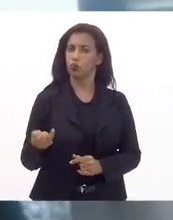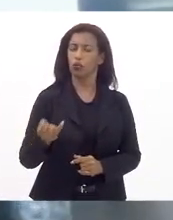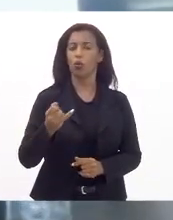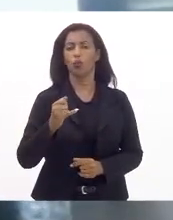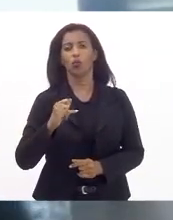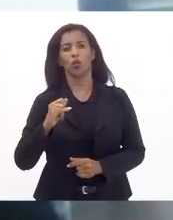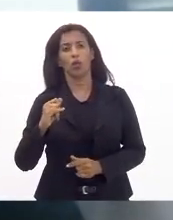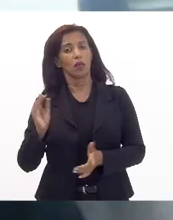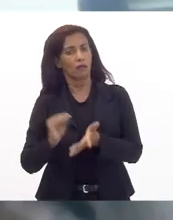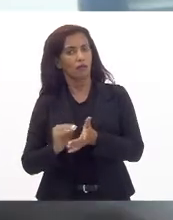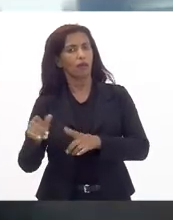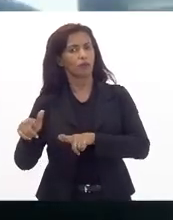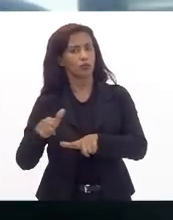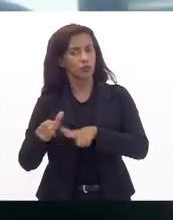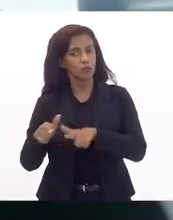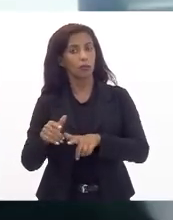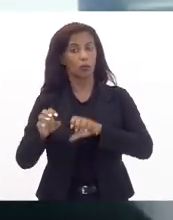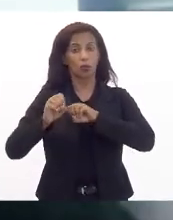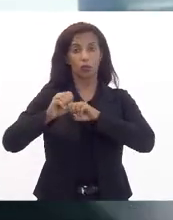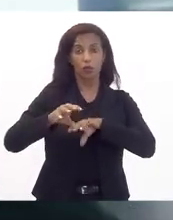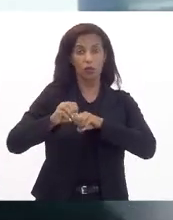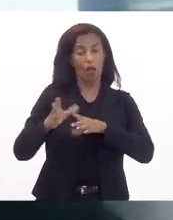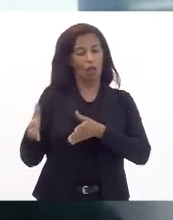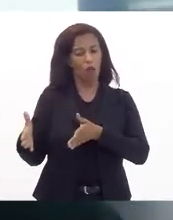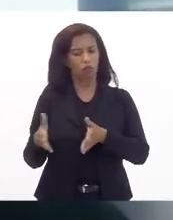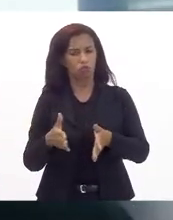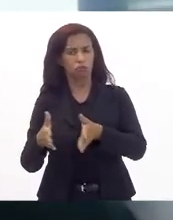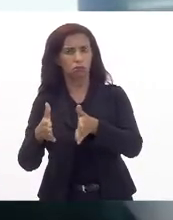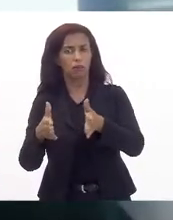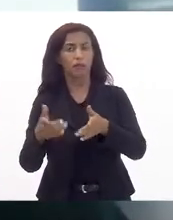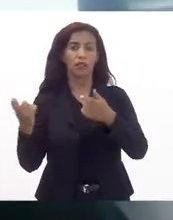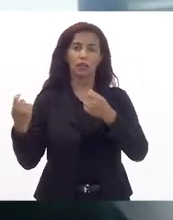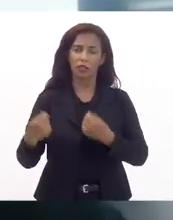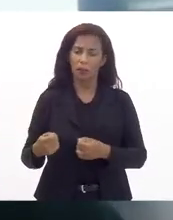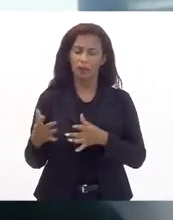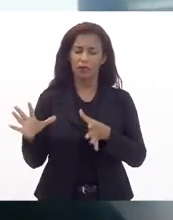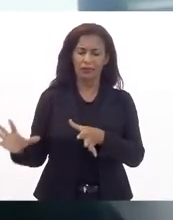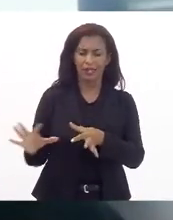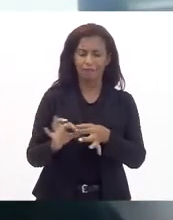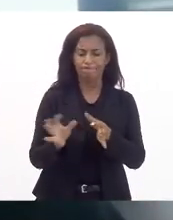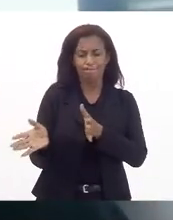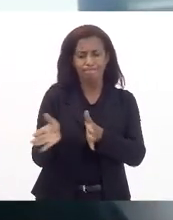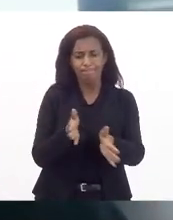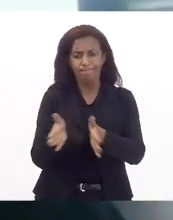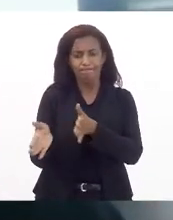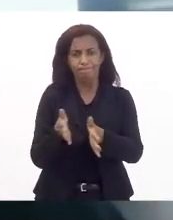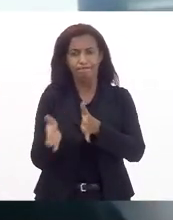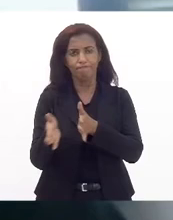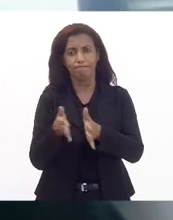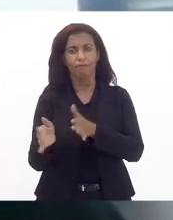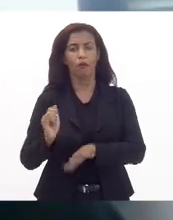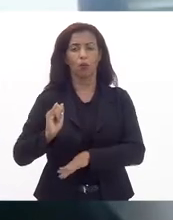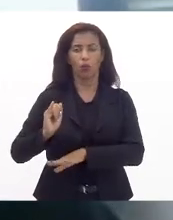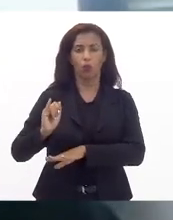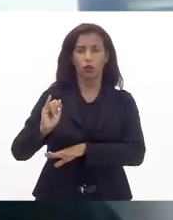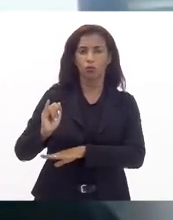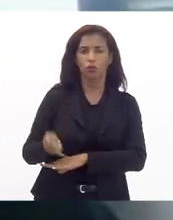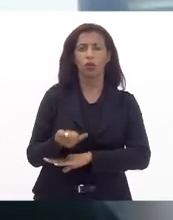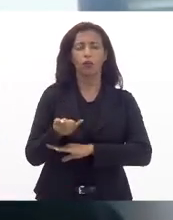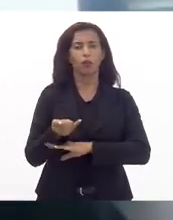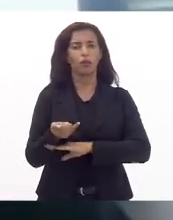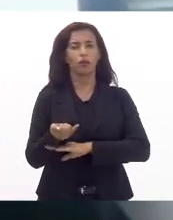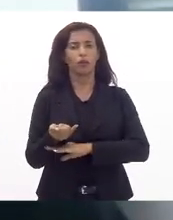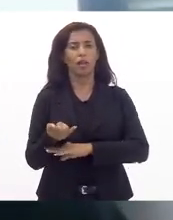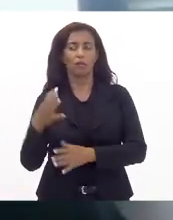o Júlio desemprego EA educação é um caminho então ela tem detalhe realmente articulada com as possibilidades